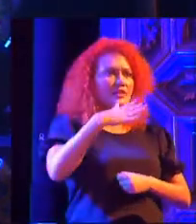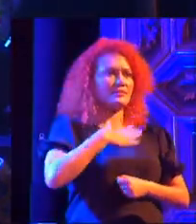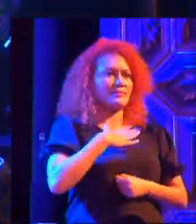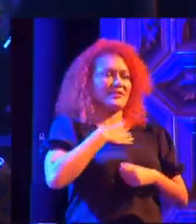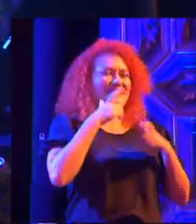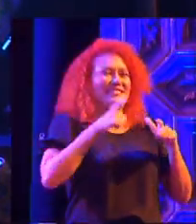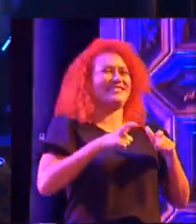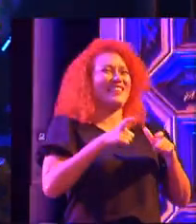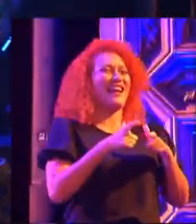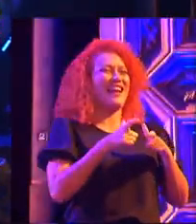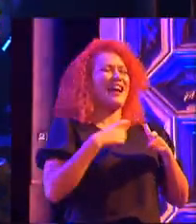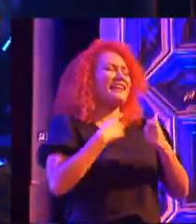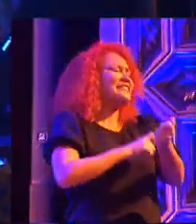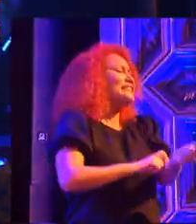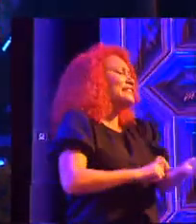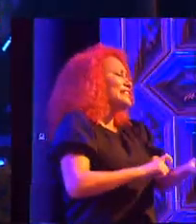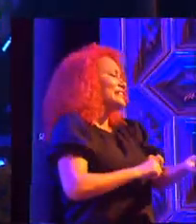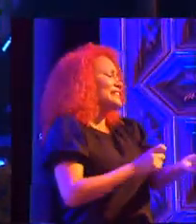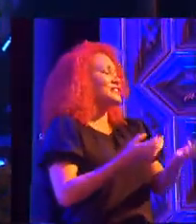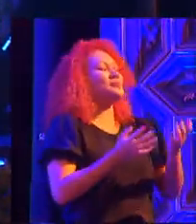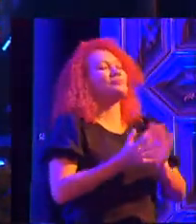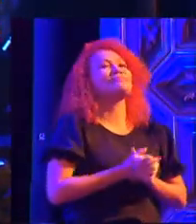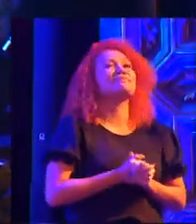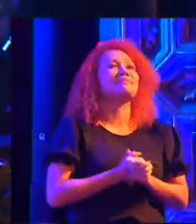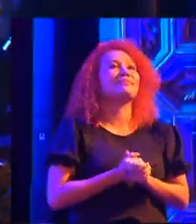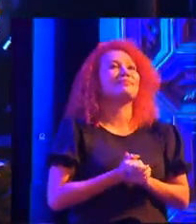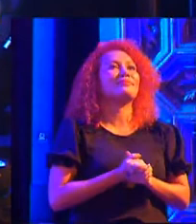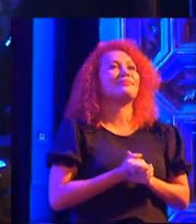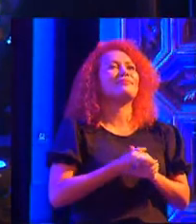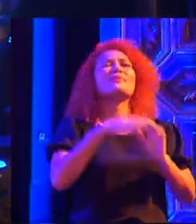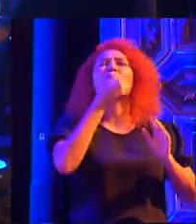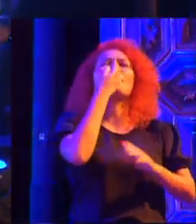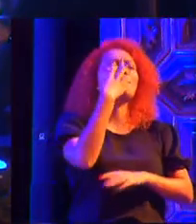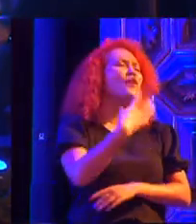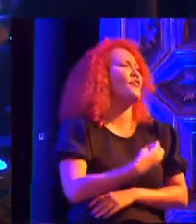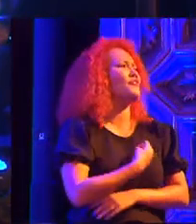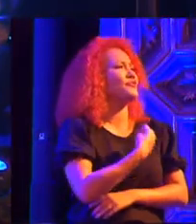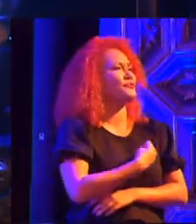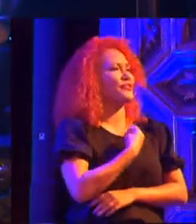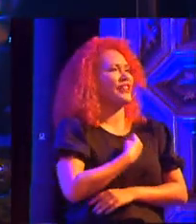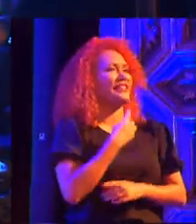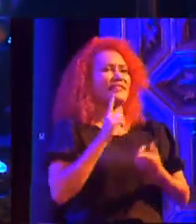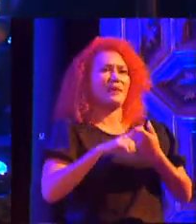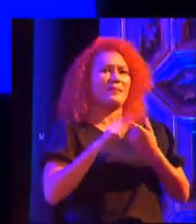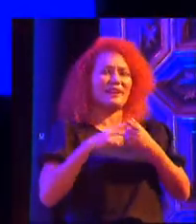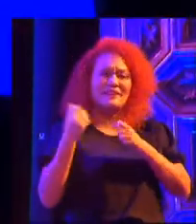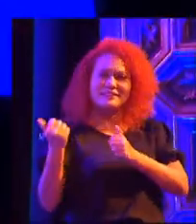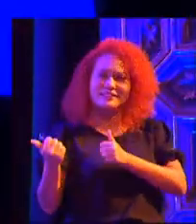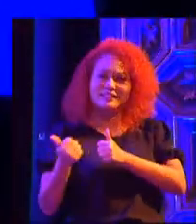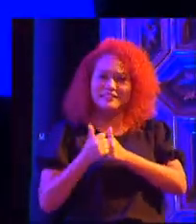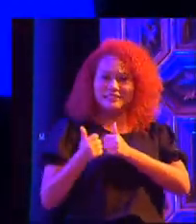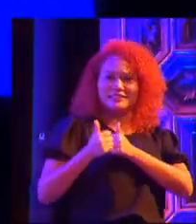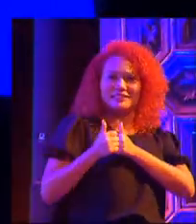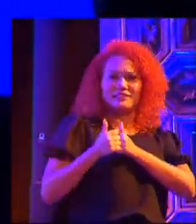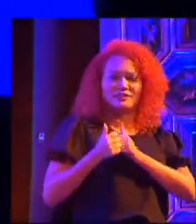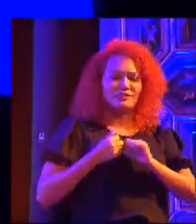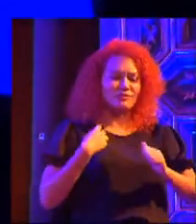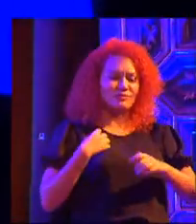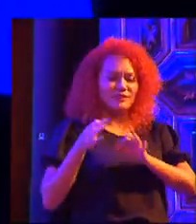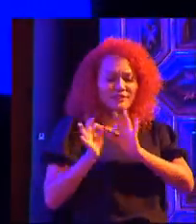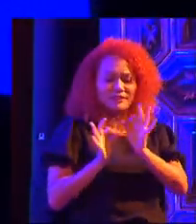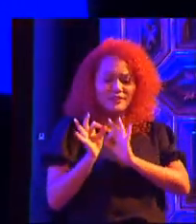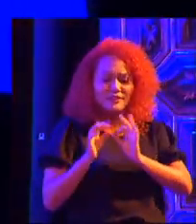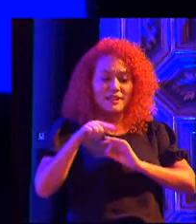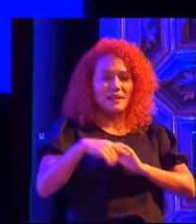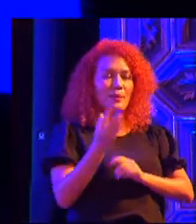Ai, que nervoso, gente. Fantástico viver e ajudar a construir esse prêmio, sabe? Muito obrigada por esse momento tão especial. É uma